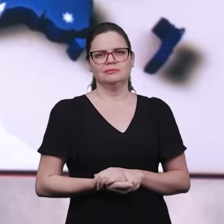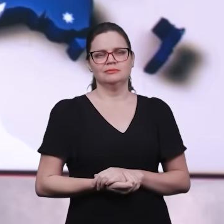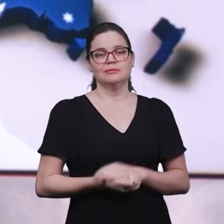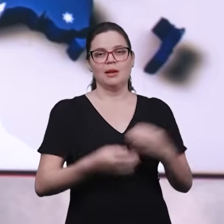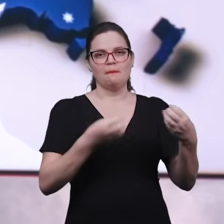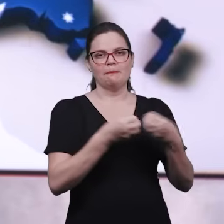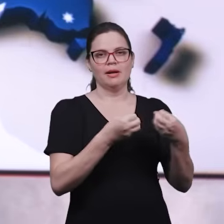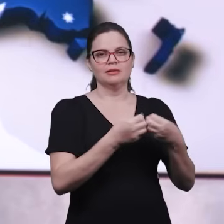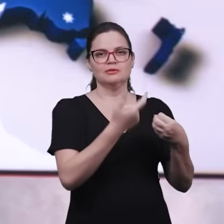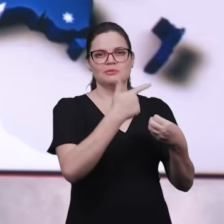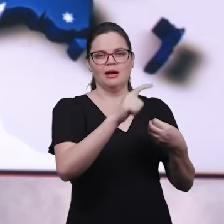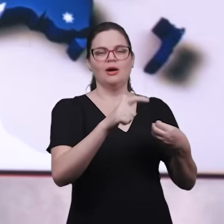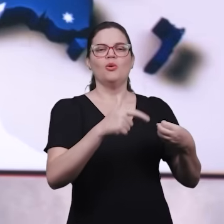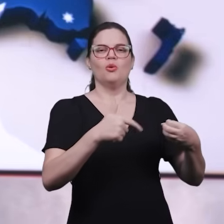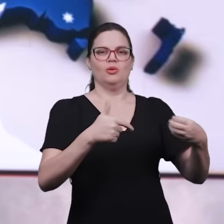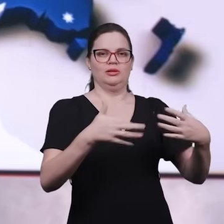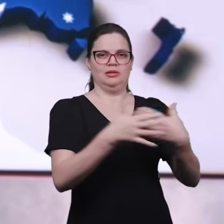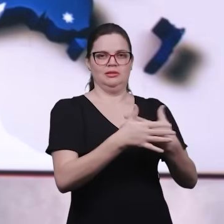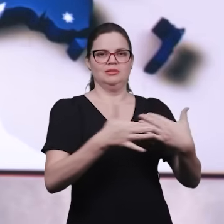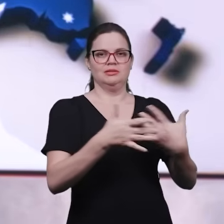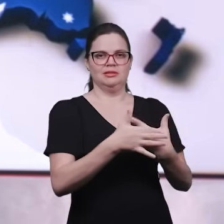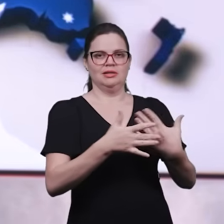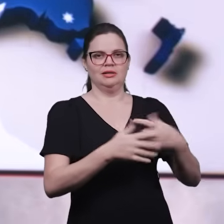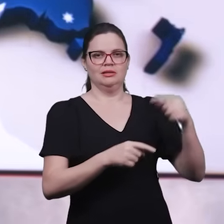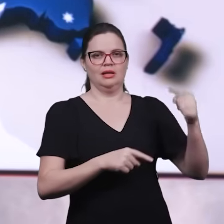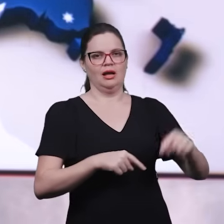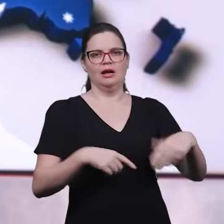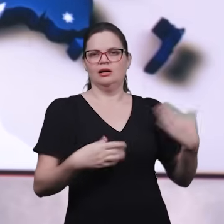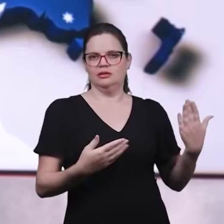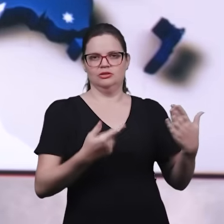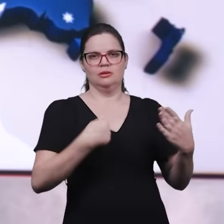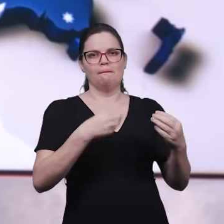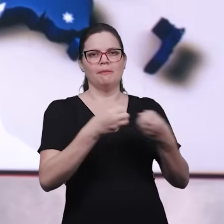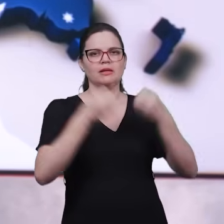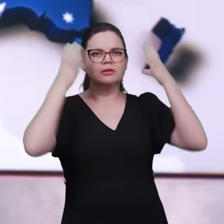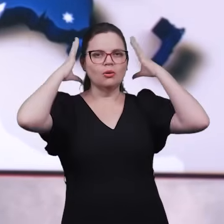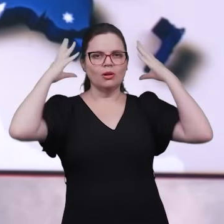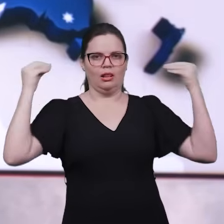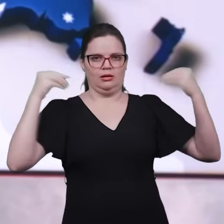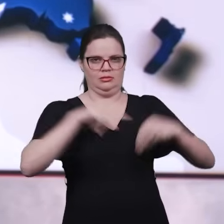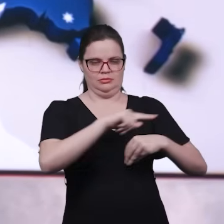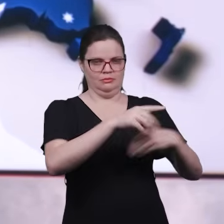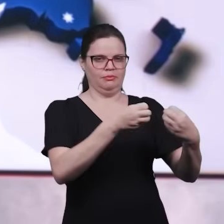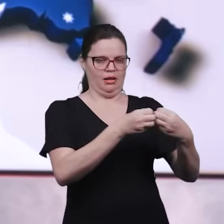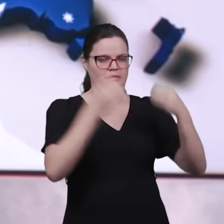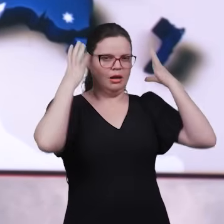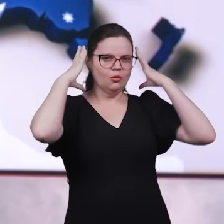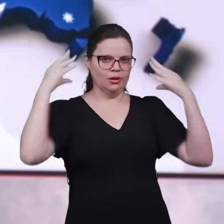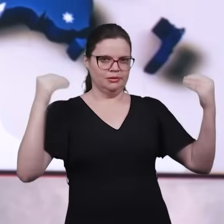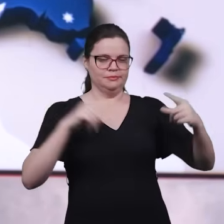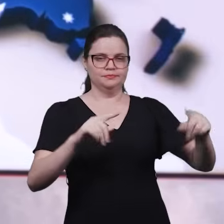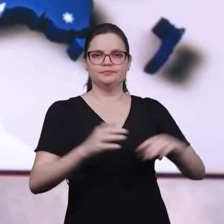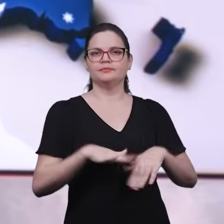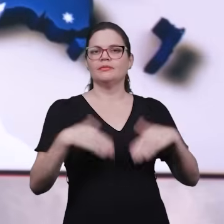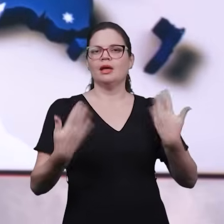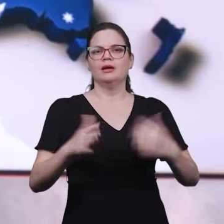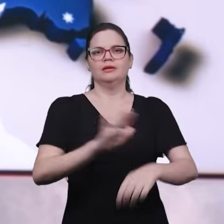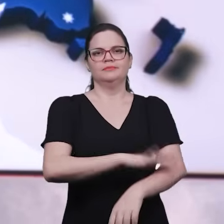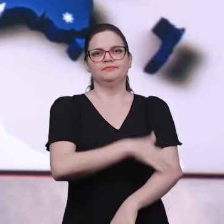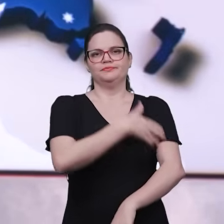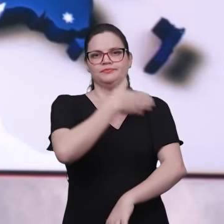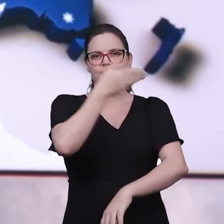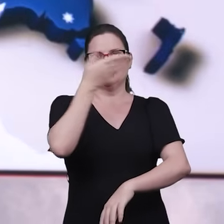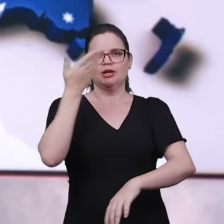Lommel é uma cidade ali, fronteira com a cidade de Eindhoven, na Holanda. Fizemos um seminário o dia